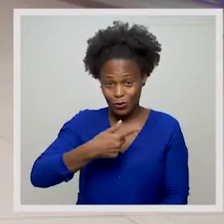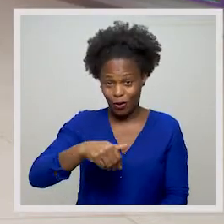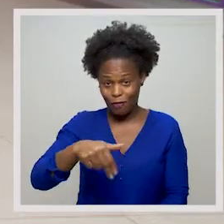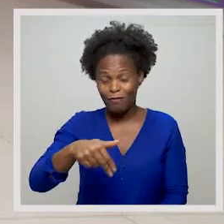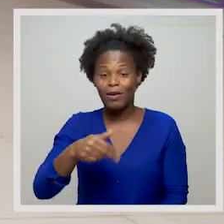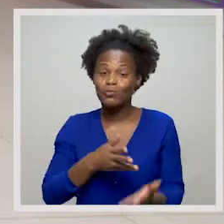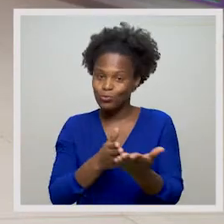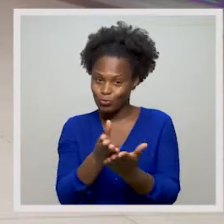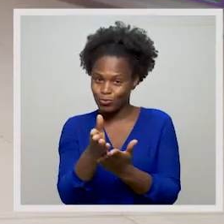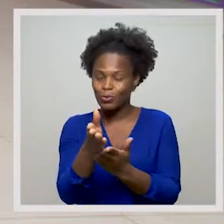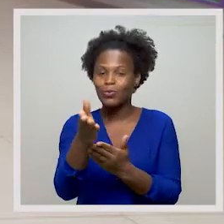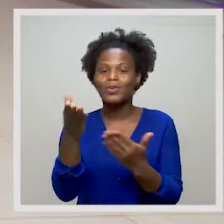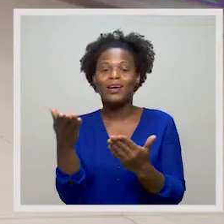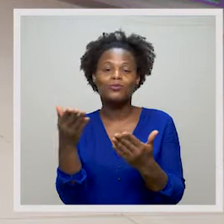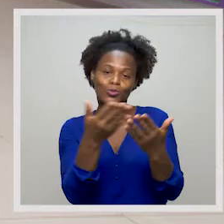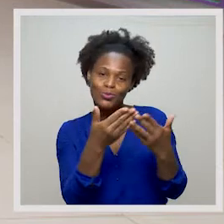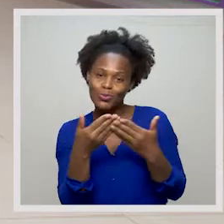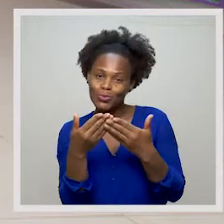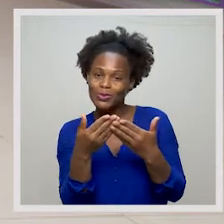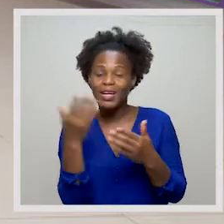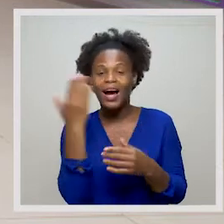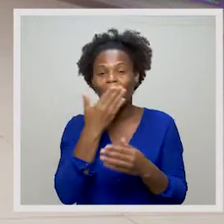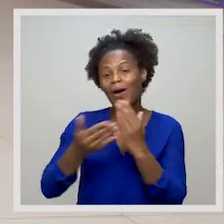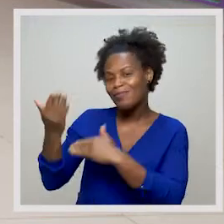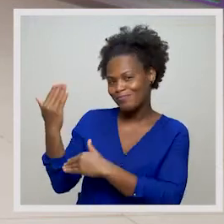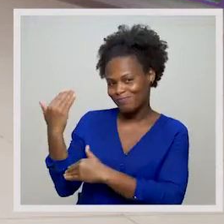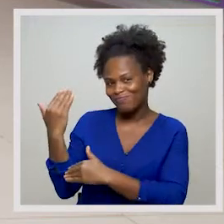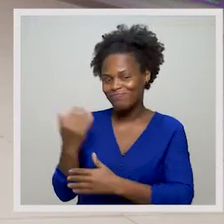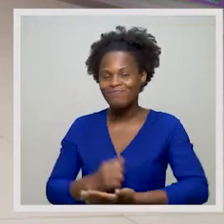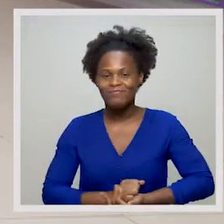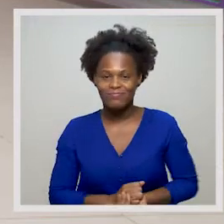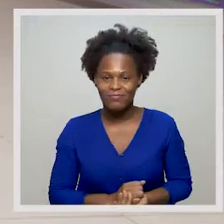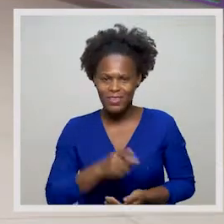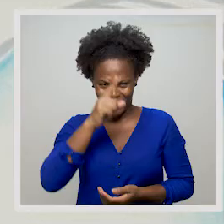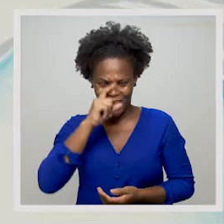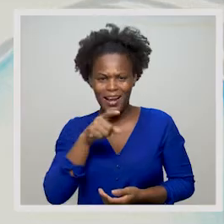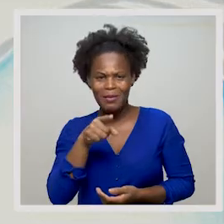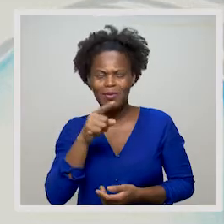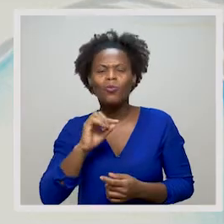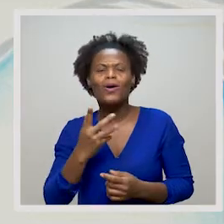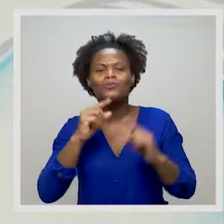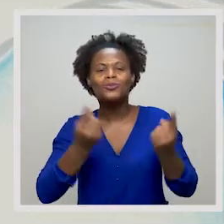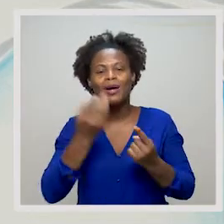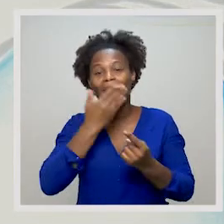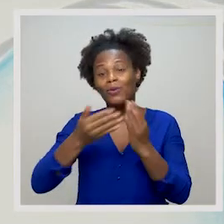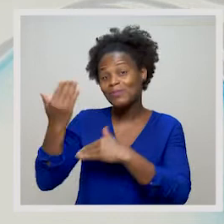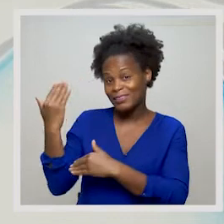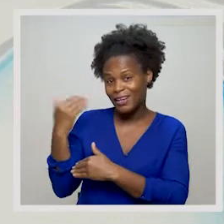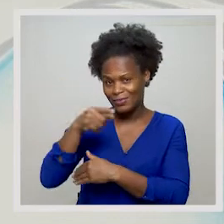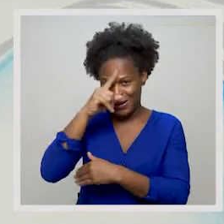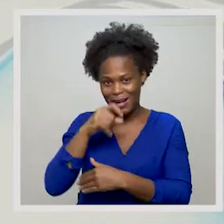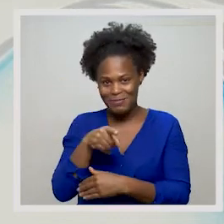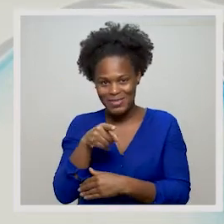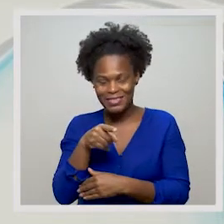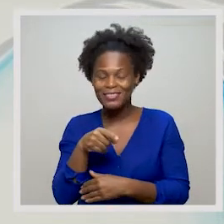Hoje iremos dar continuidade ao estudo da aula anterior. Estão a lembrar qual é o sumário da